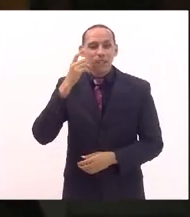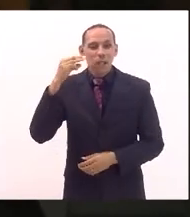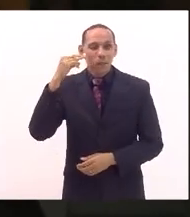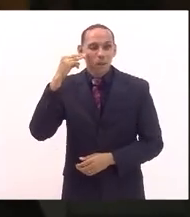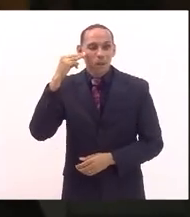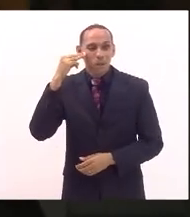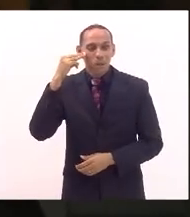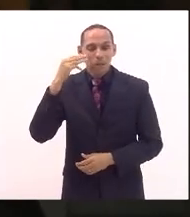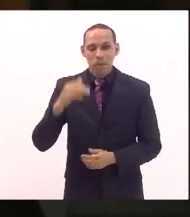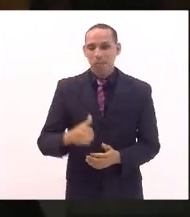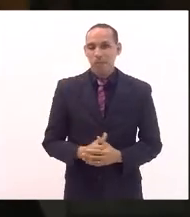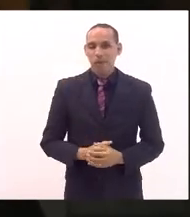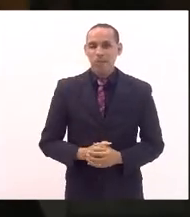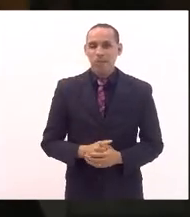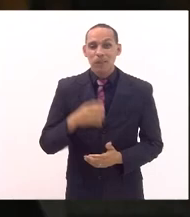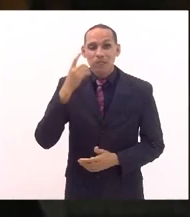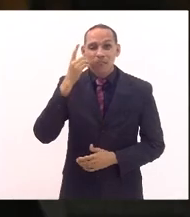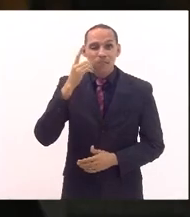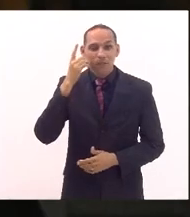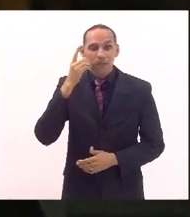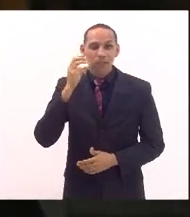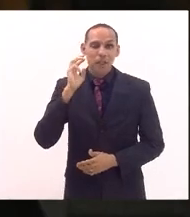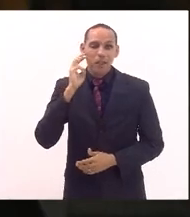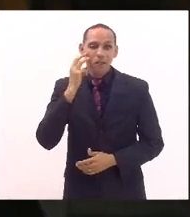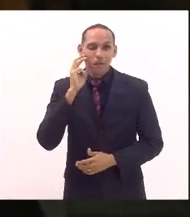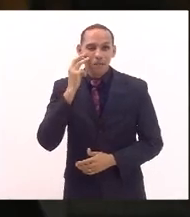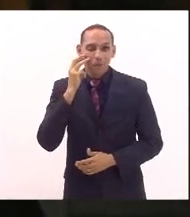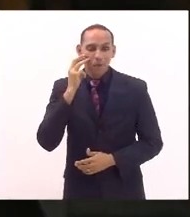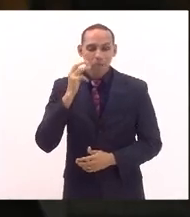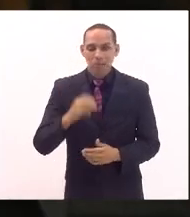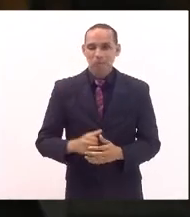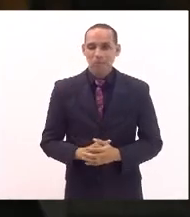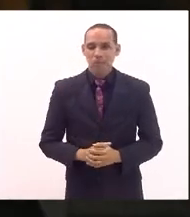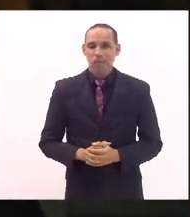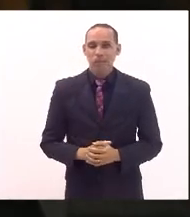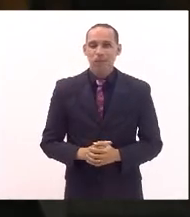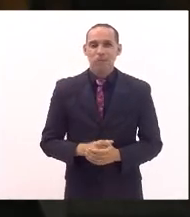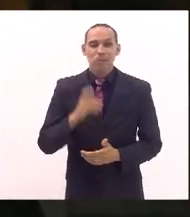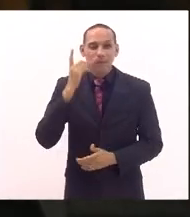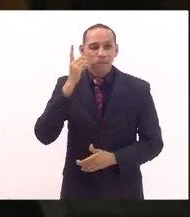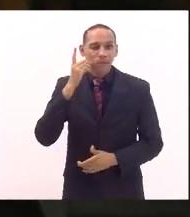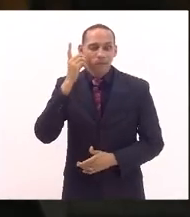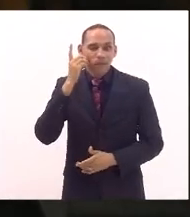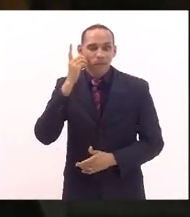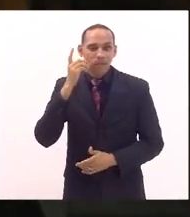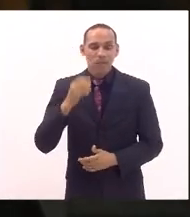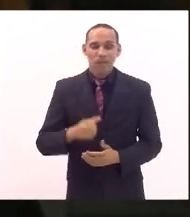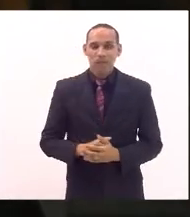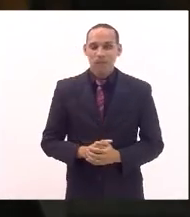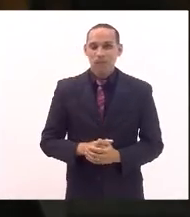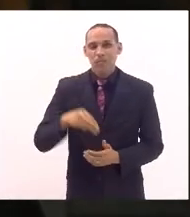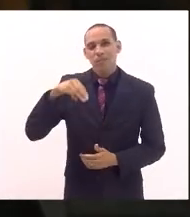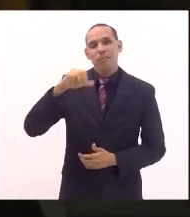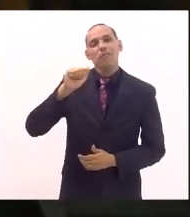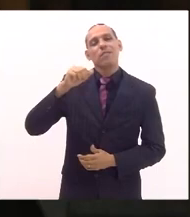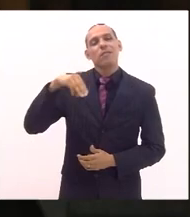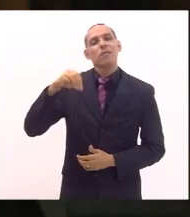Mónica Francisco Deputado waldeck Carneiro Deputado Amorim